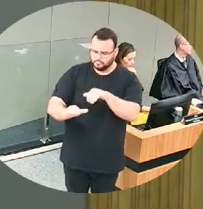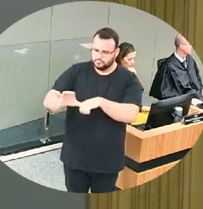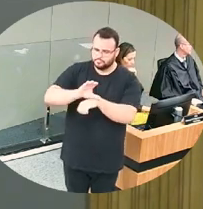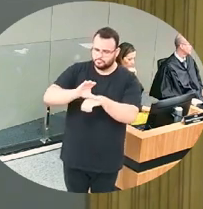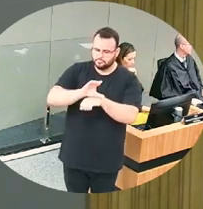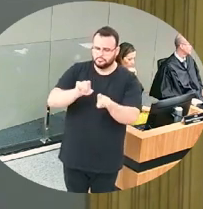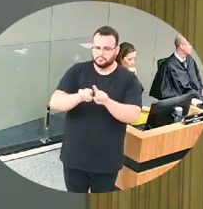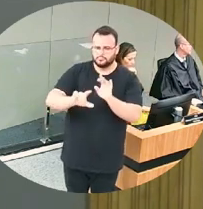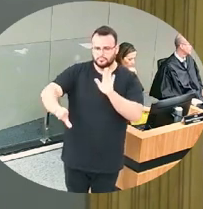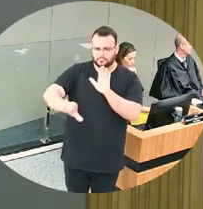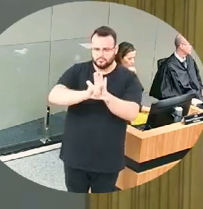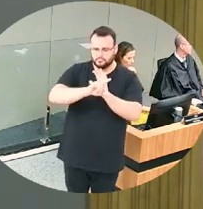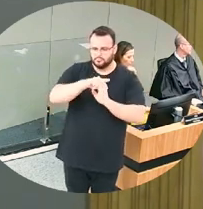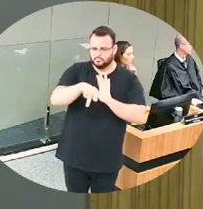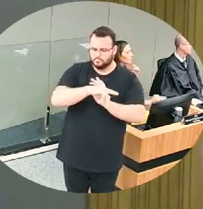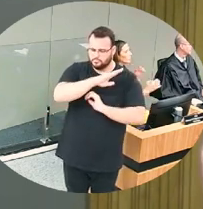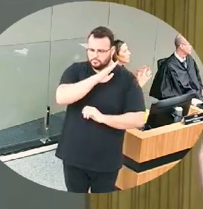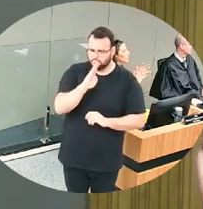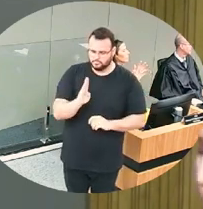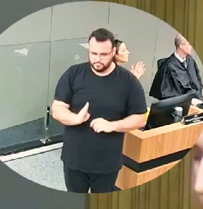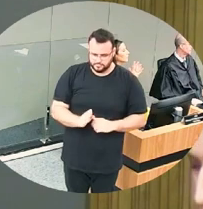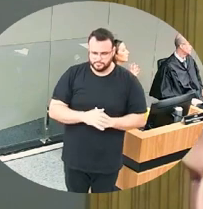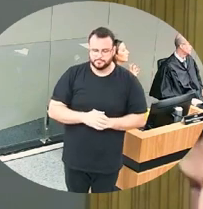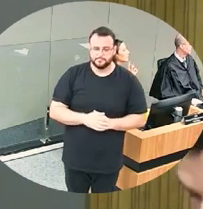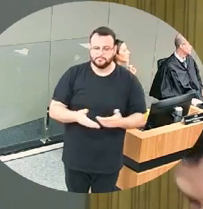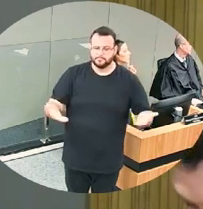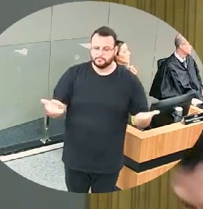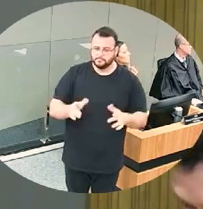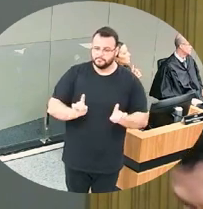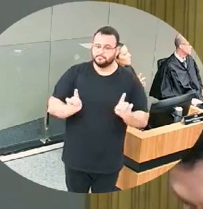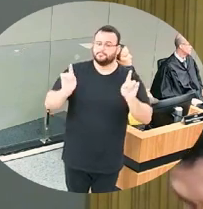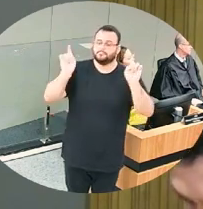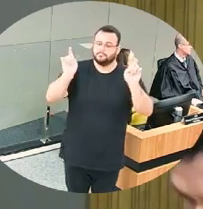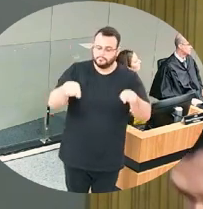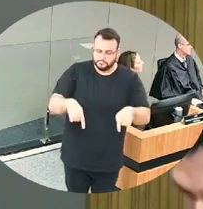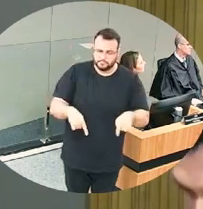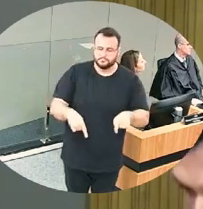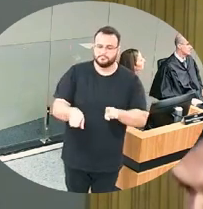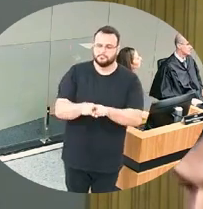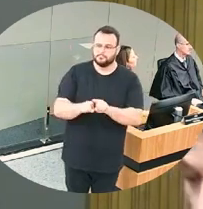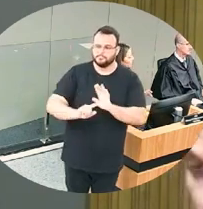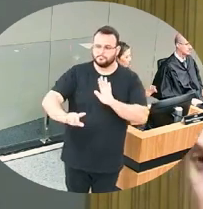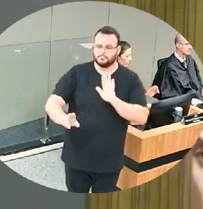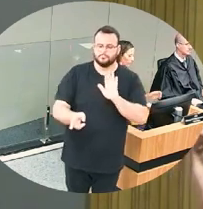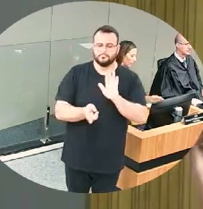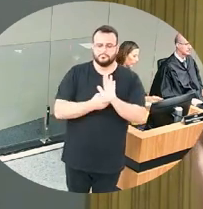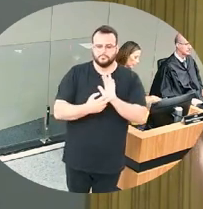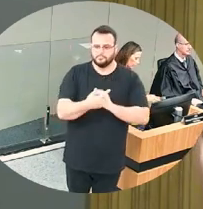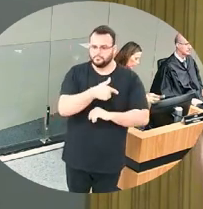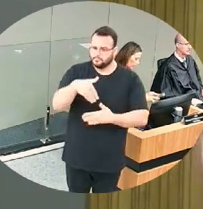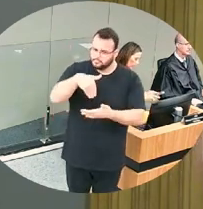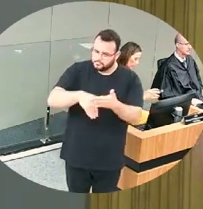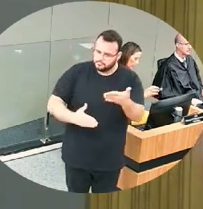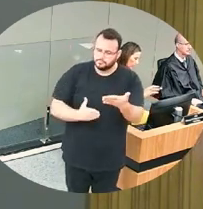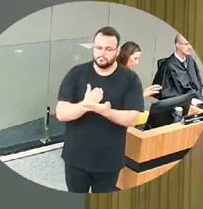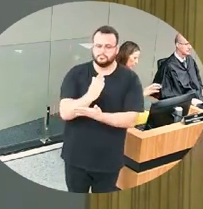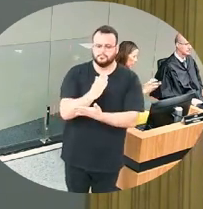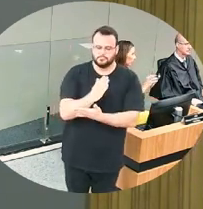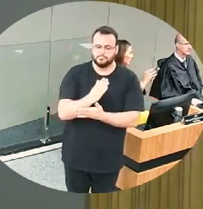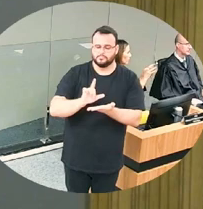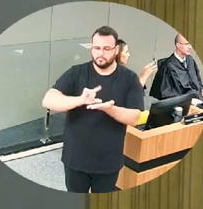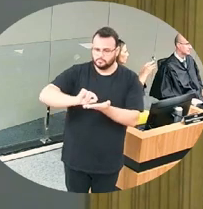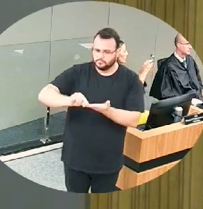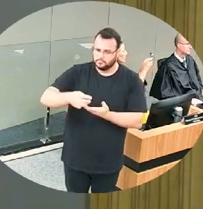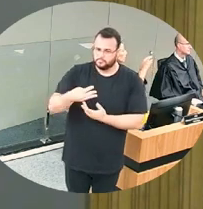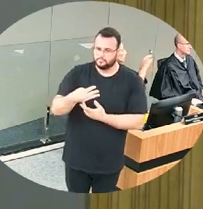constituição e as leis da República neste ato Toma Posse e assume o exercício do cargo para o qual foi eleito na forma